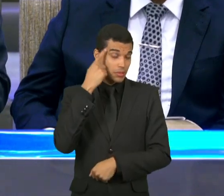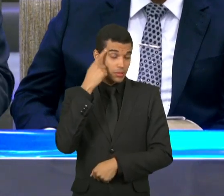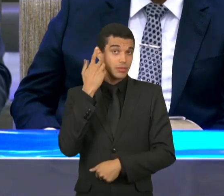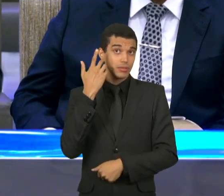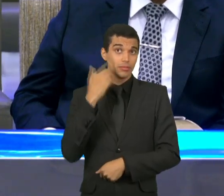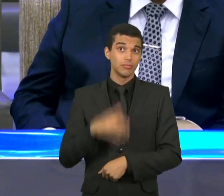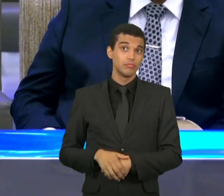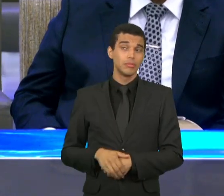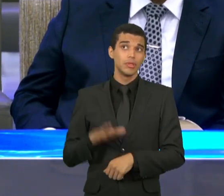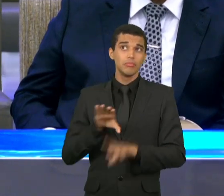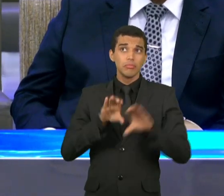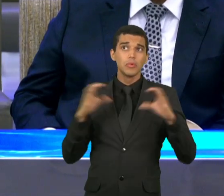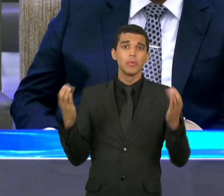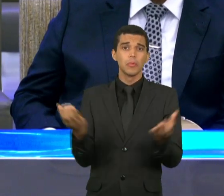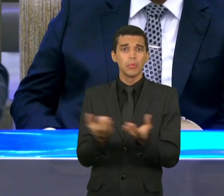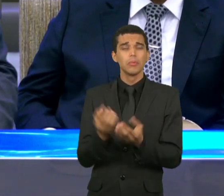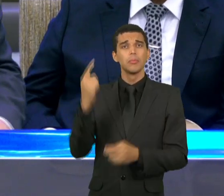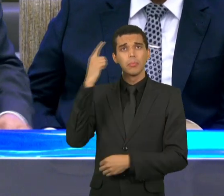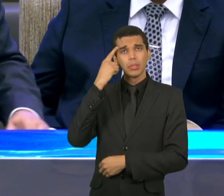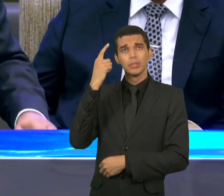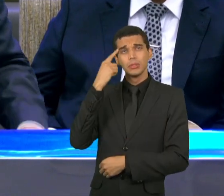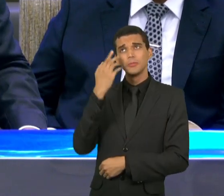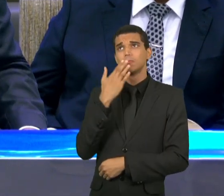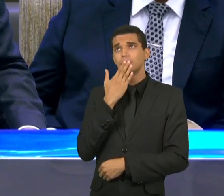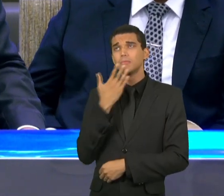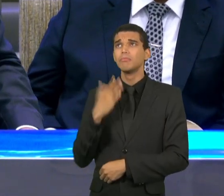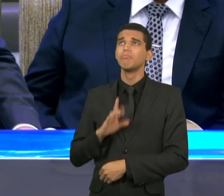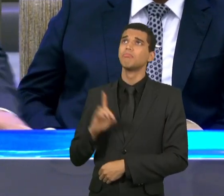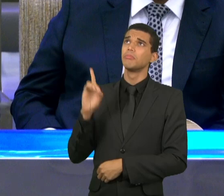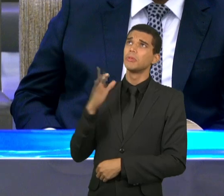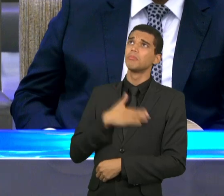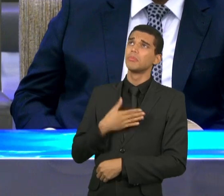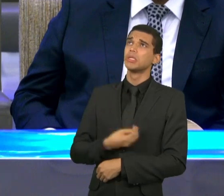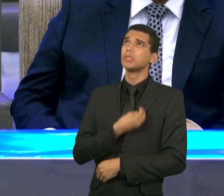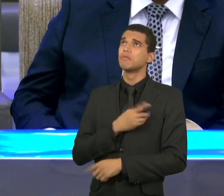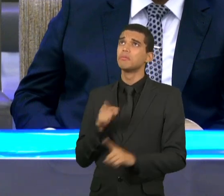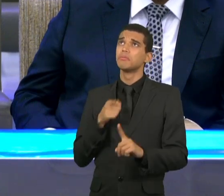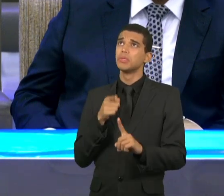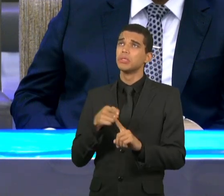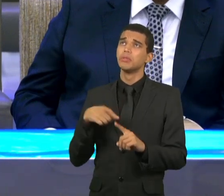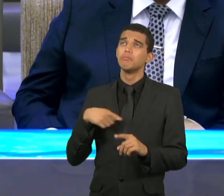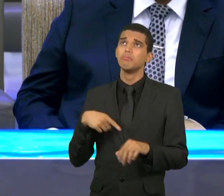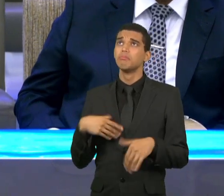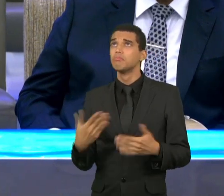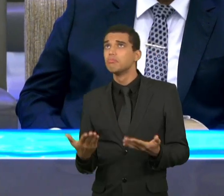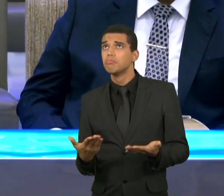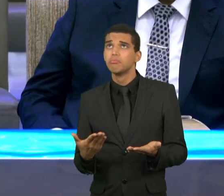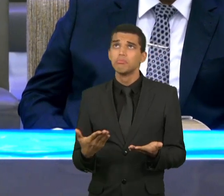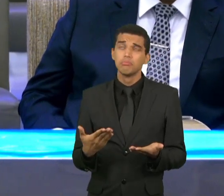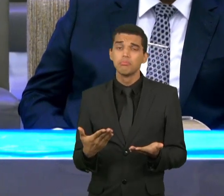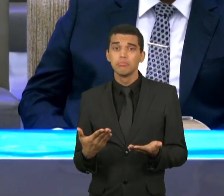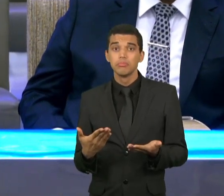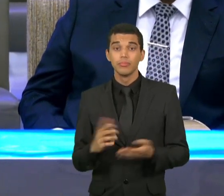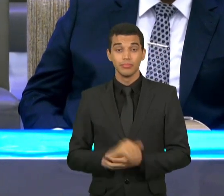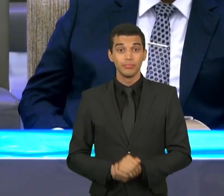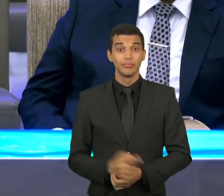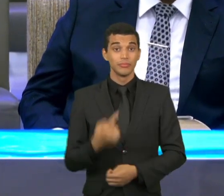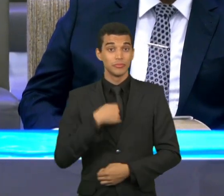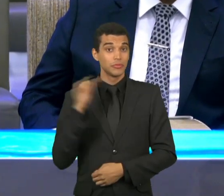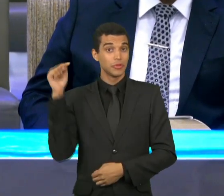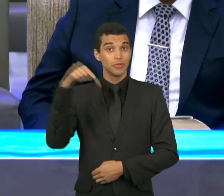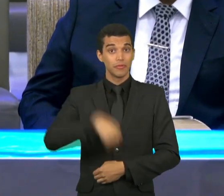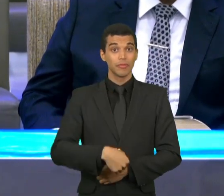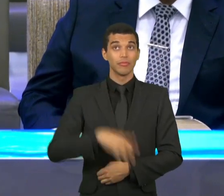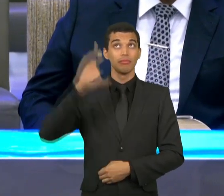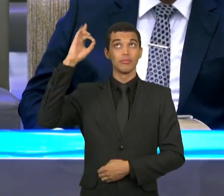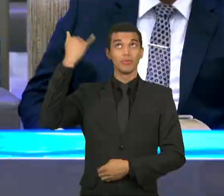durante este congresso tem se perguntado. Eu venho com a palavra de Deus para dizer a cada um de